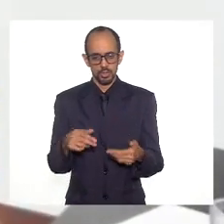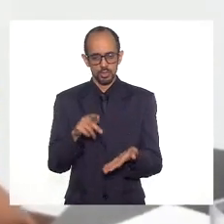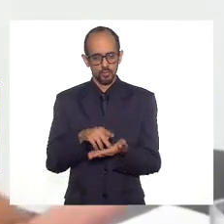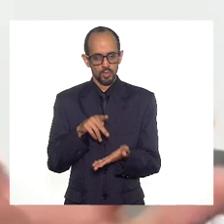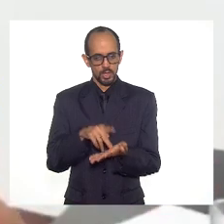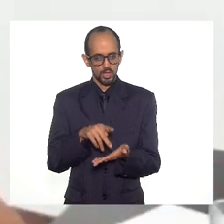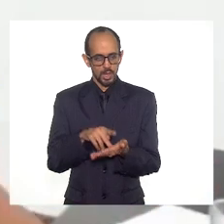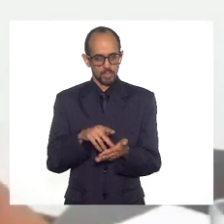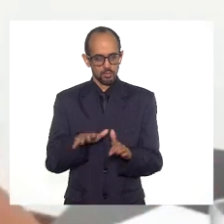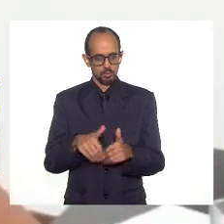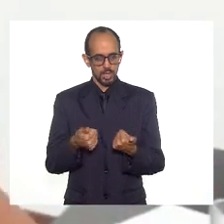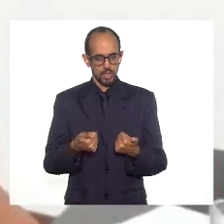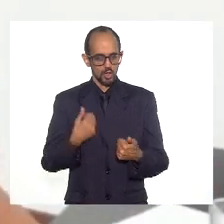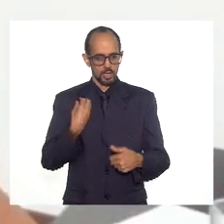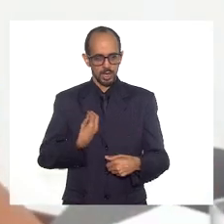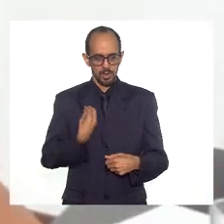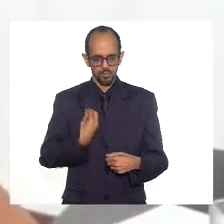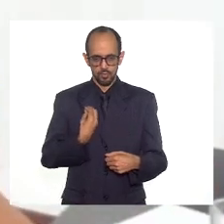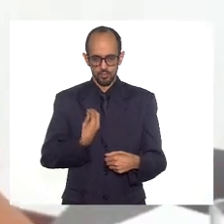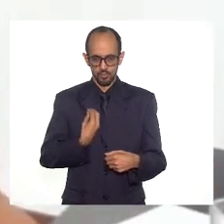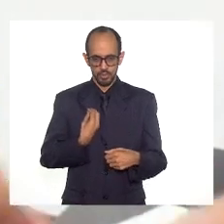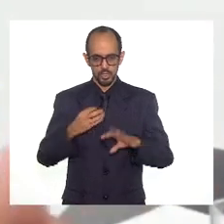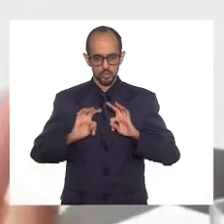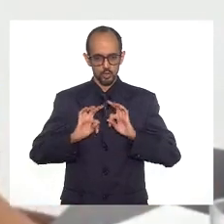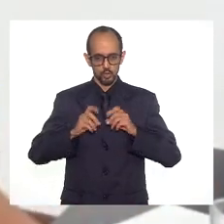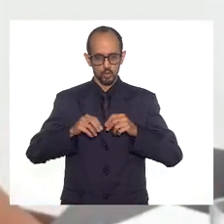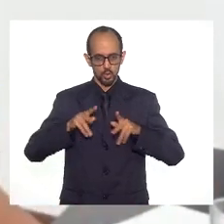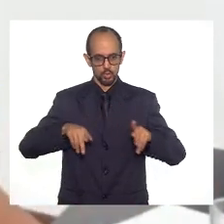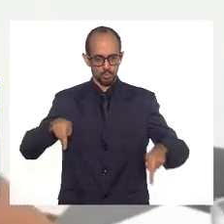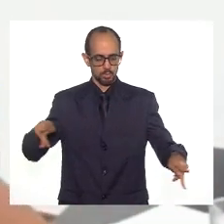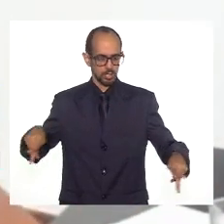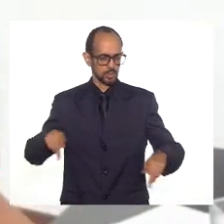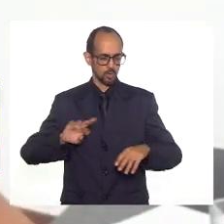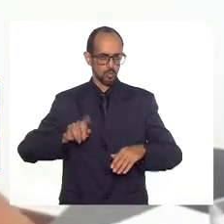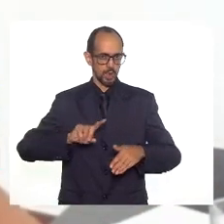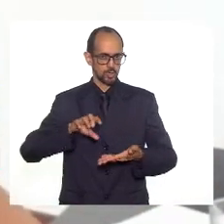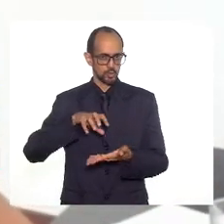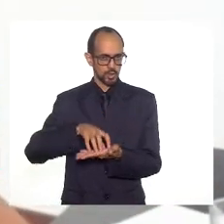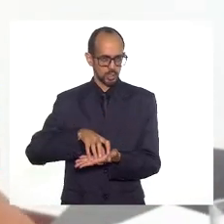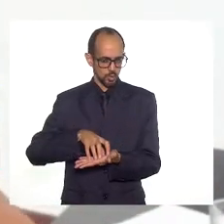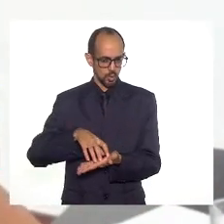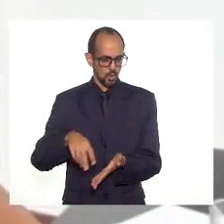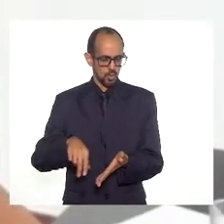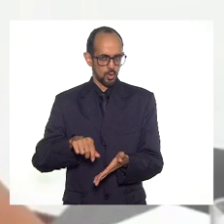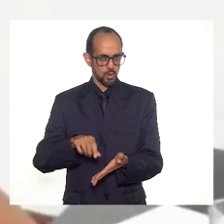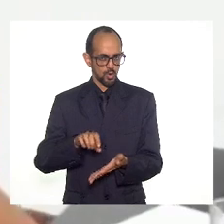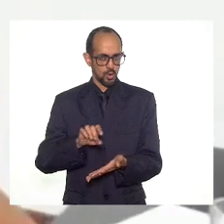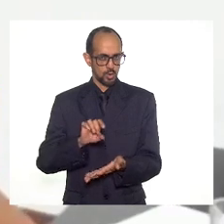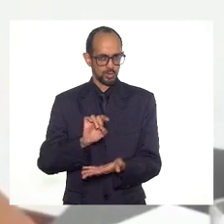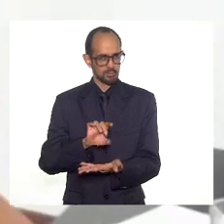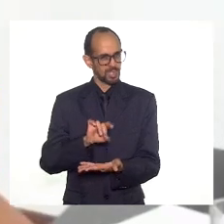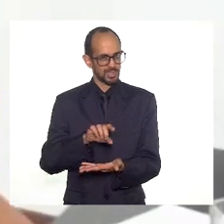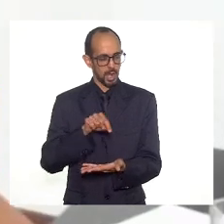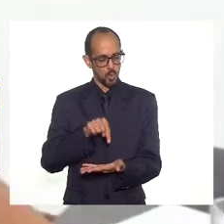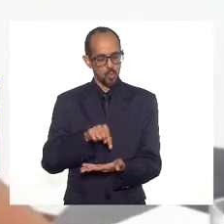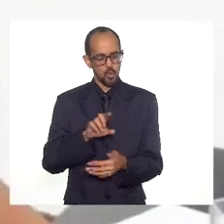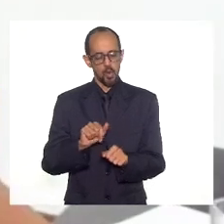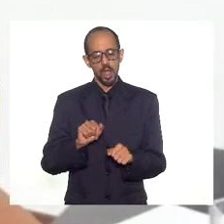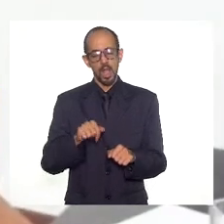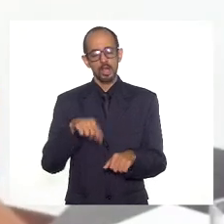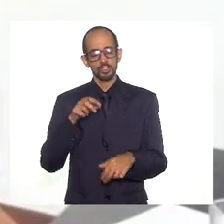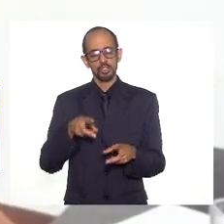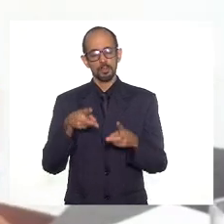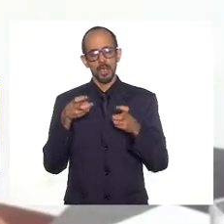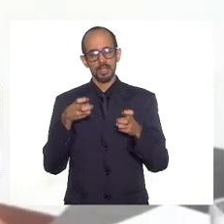melhore a vida de todos os cidadãos fluminenses, não categorias específicas. A gente vê, ao longo da história do Estado do Rio